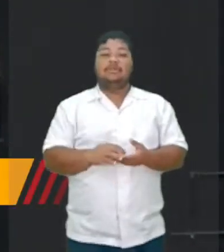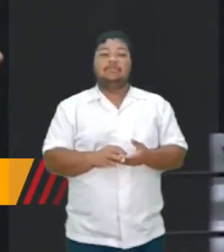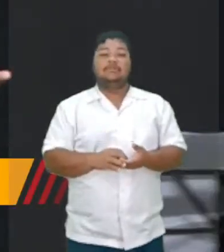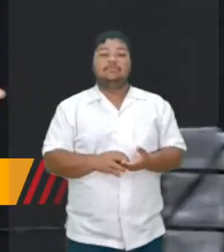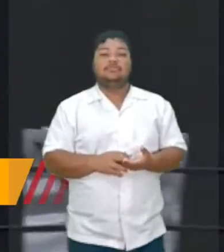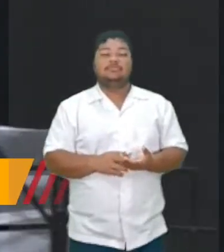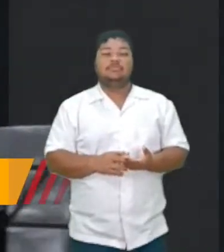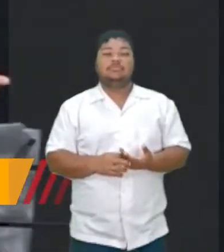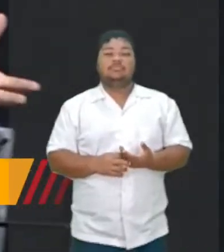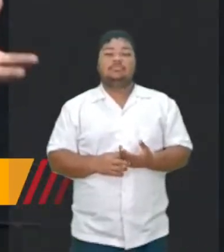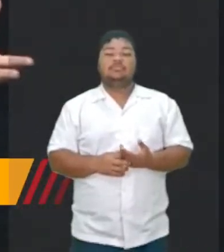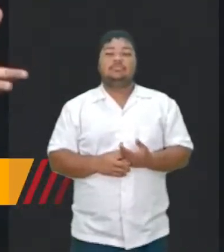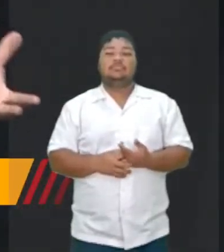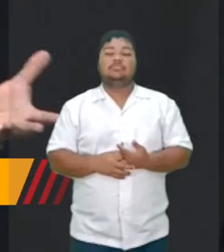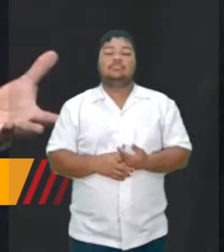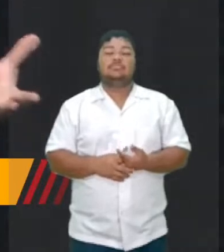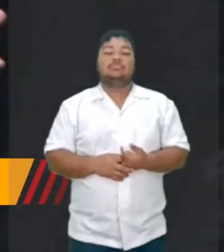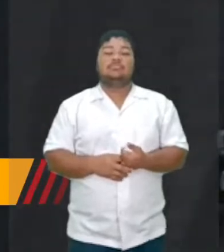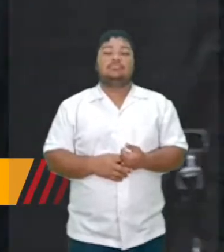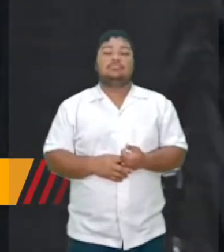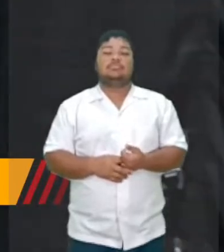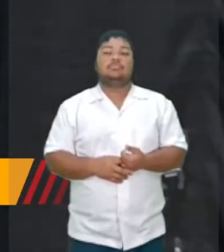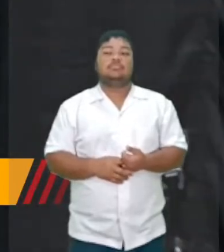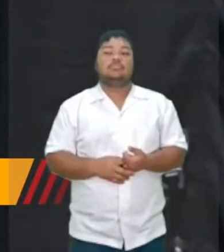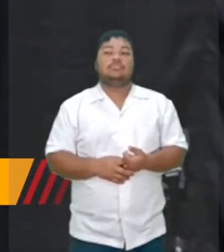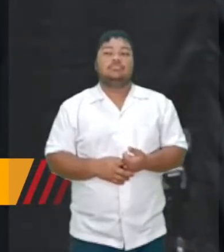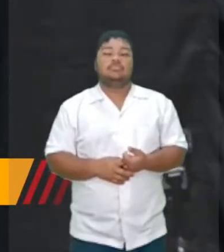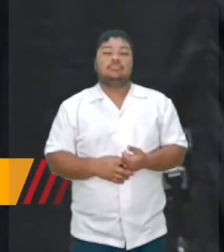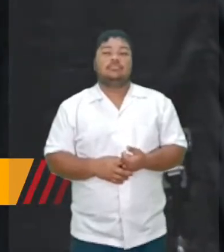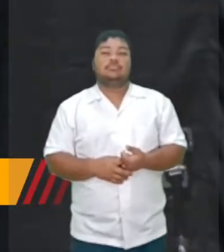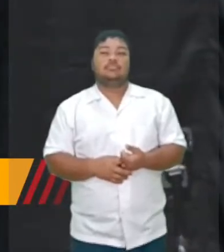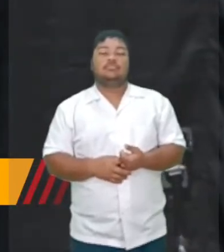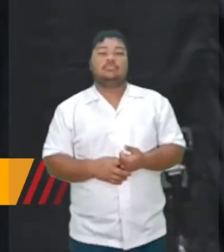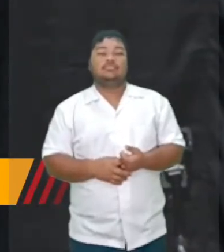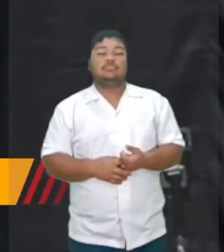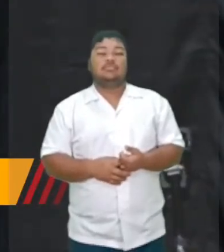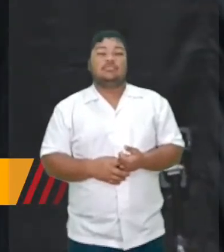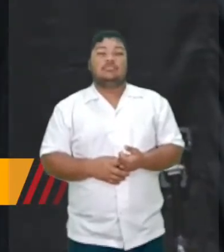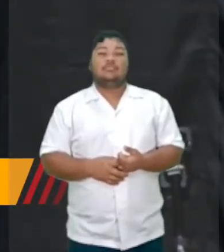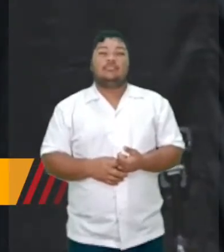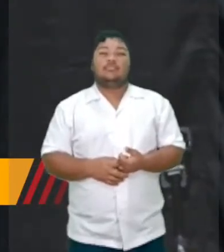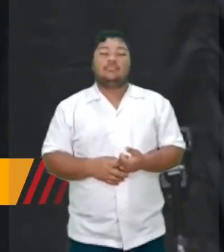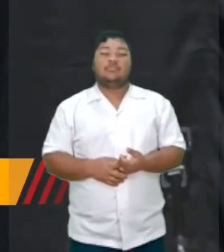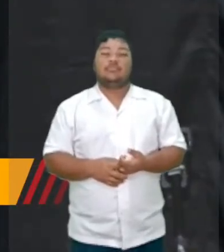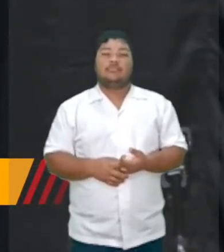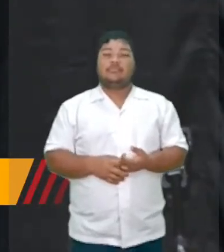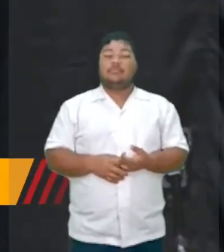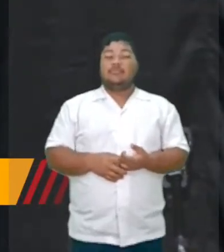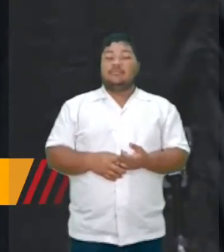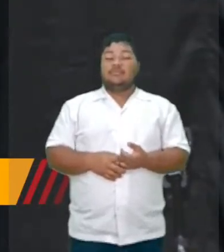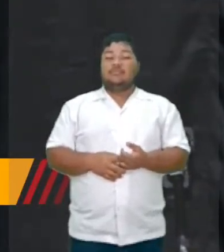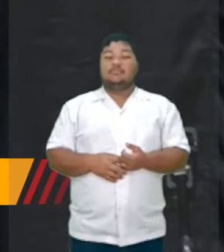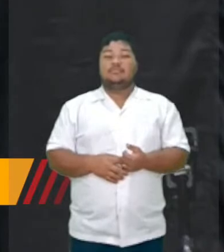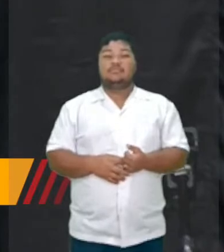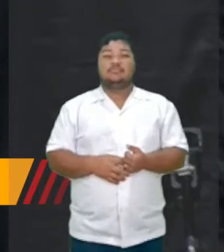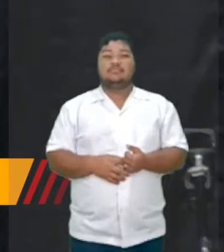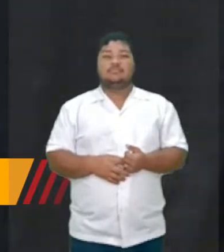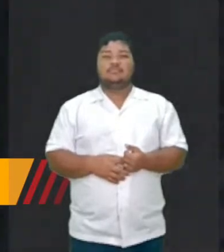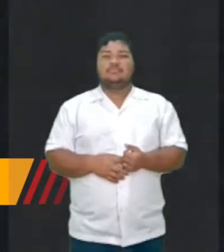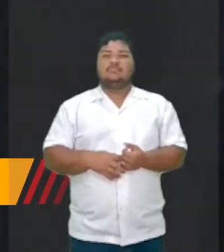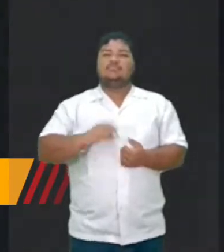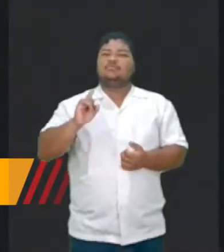Muitas das vezes nós nos esquecemos quão grande é o nosso Deus. Nós